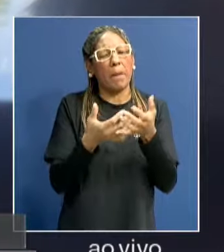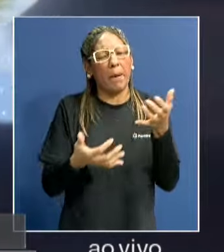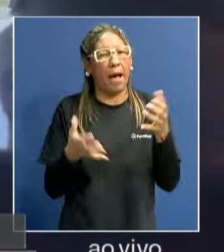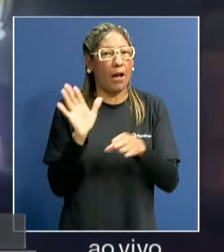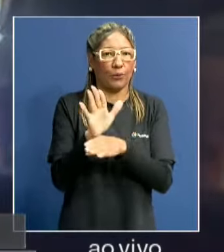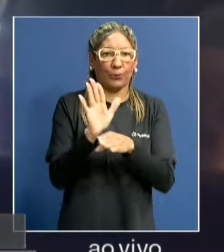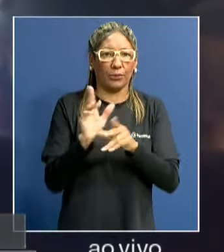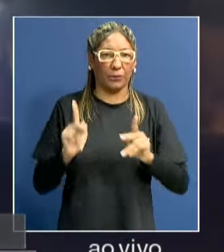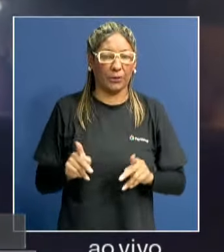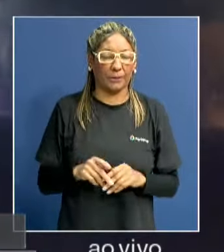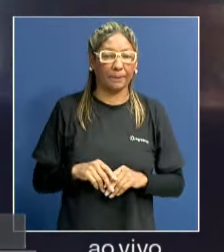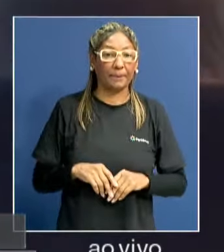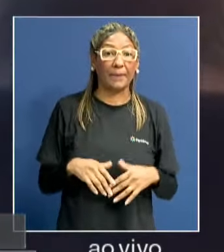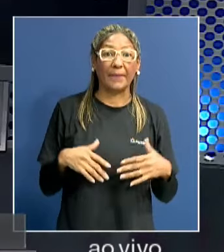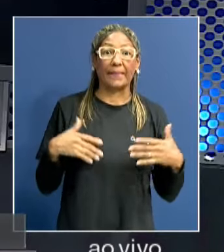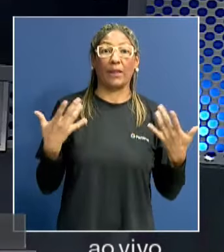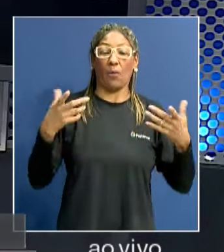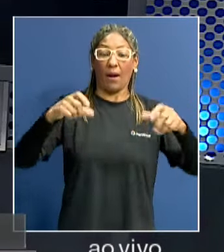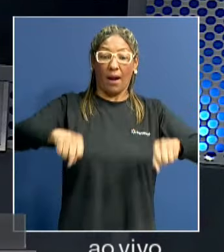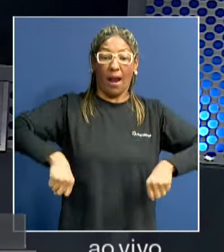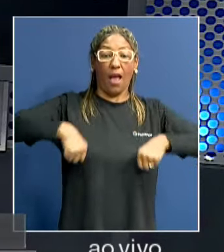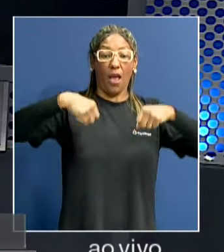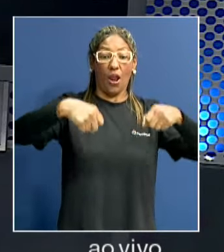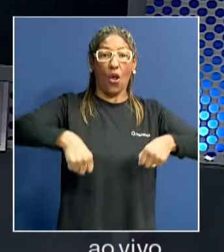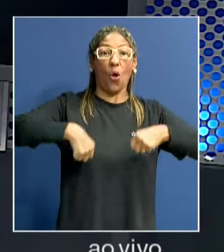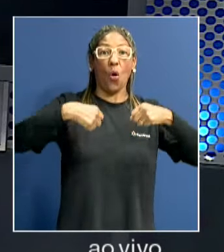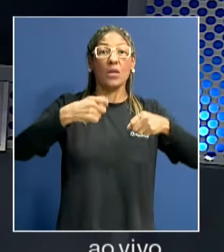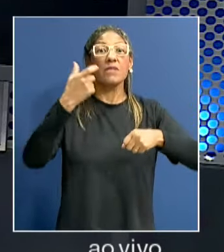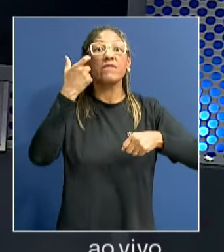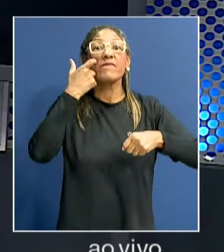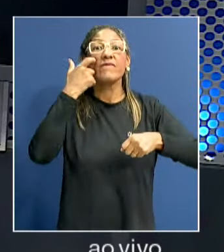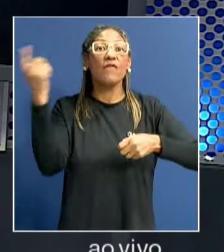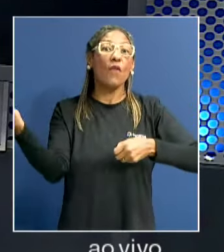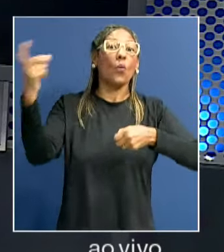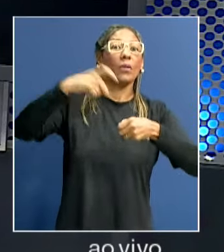diferença. Bom, de Canoas, vamos agora voltar para a capital, extremo sul da...